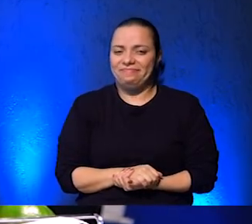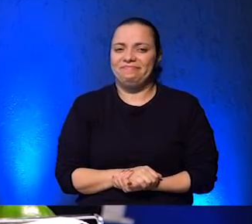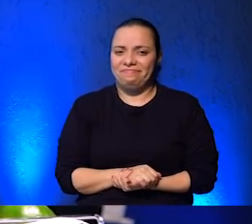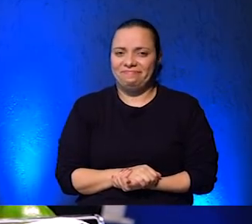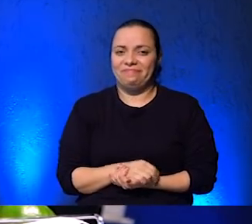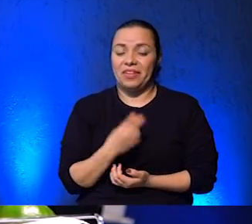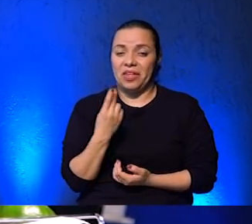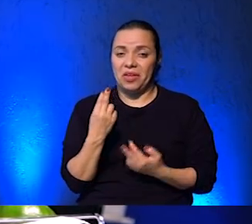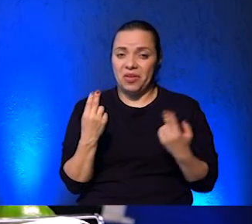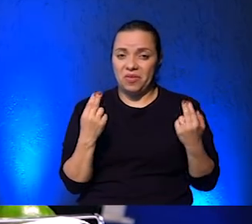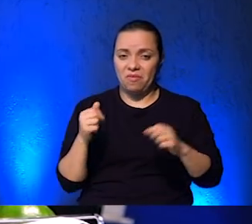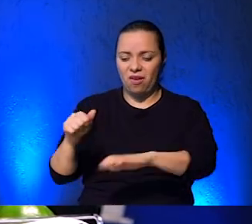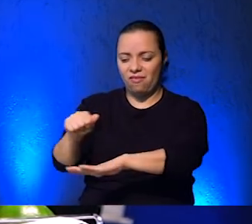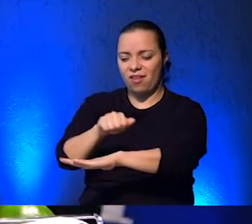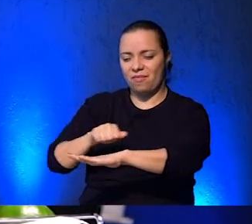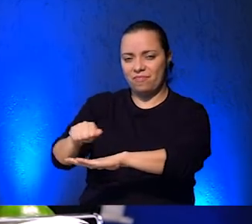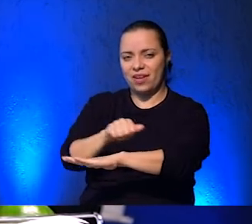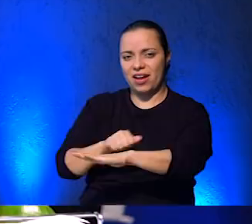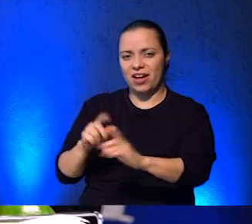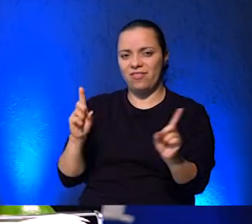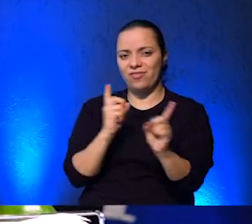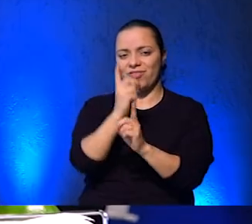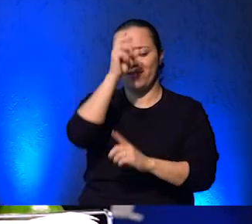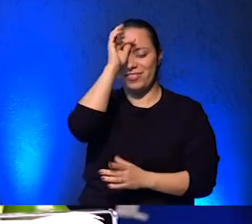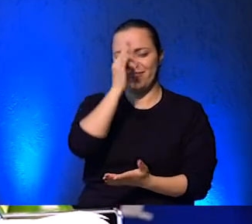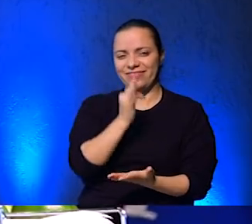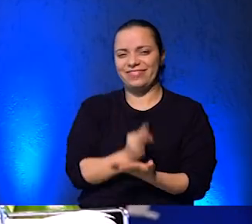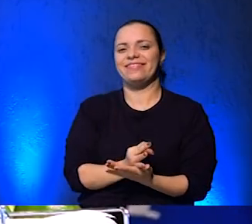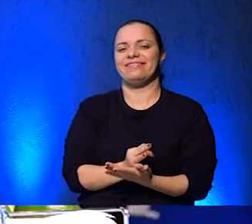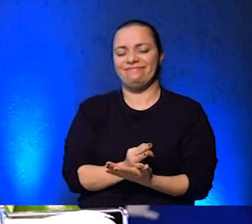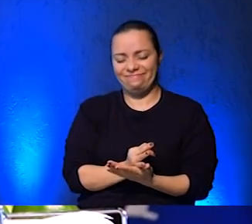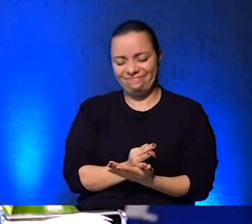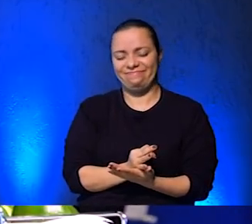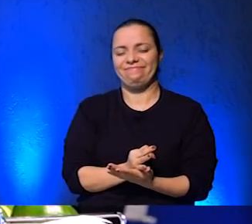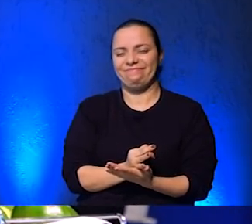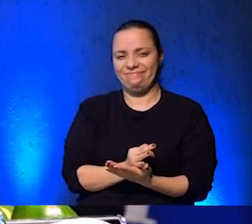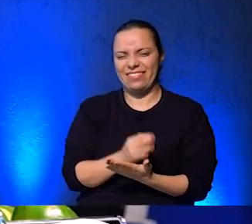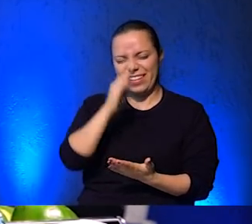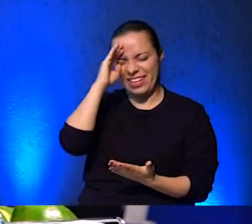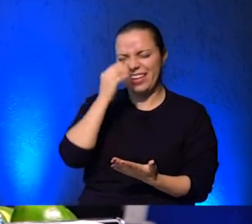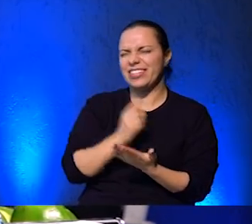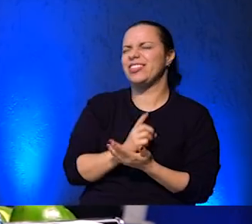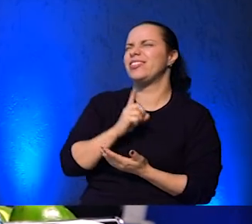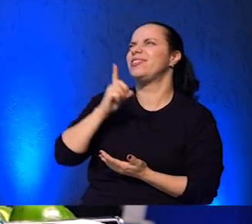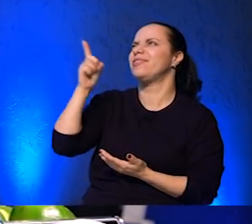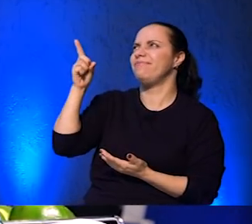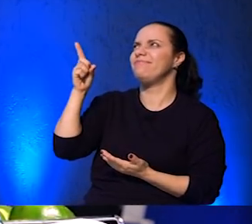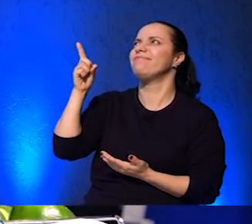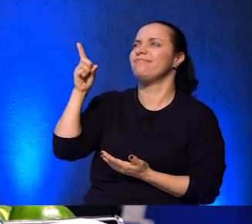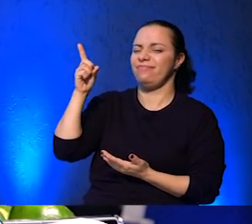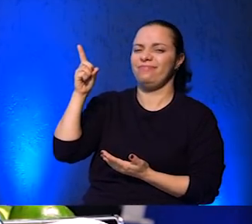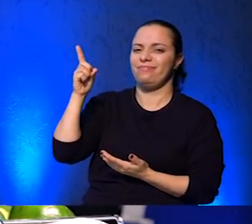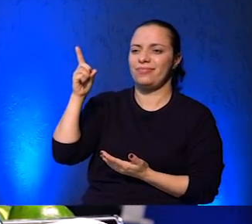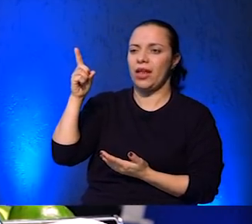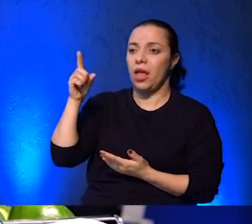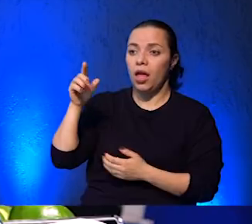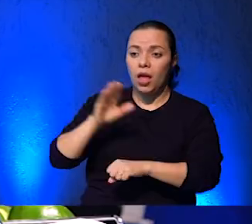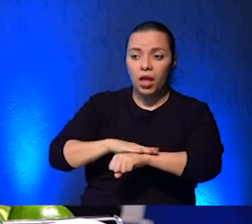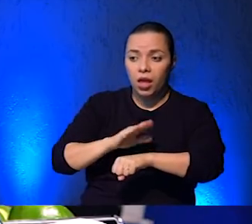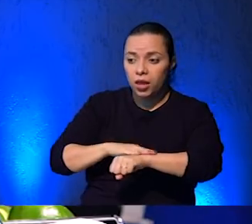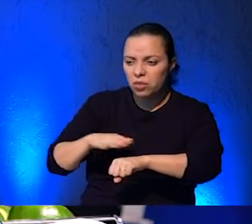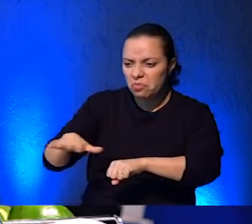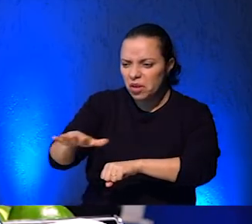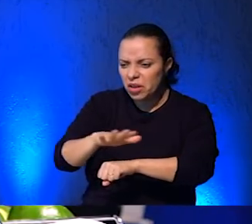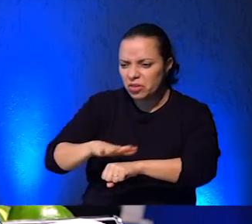assim como abraão teve fé aleluia ele acreditou e no meio de toda a situação